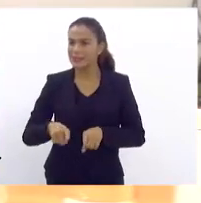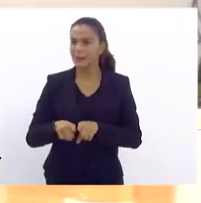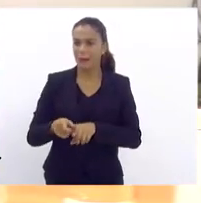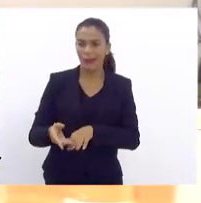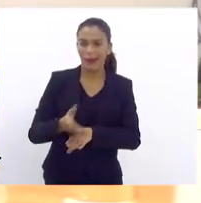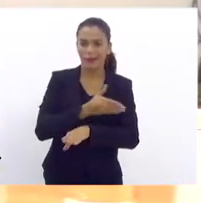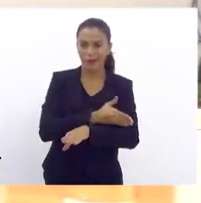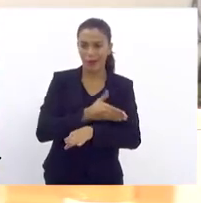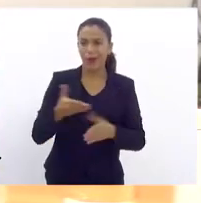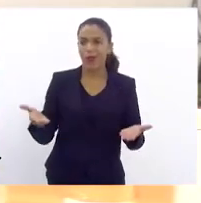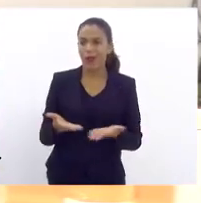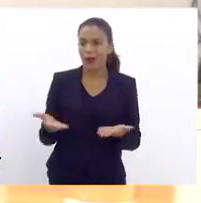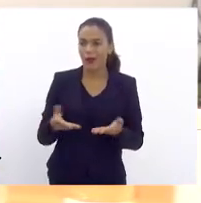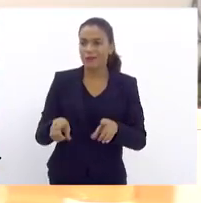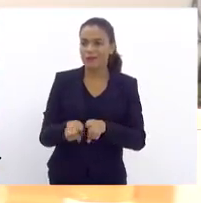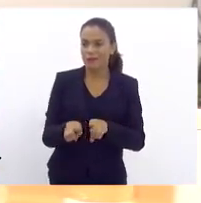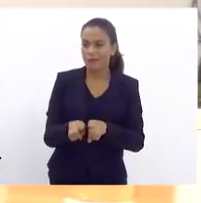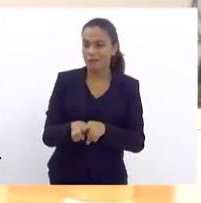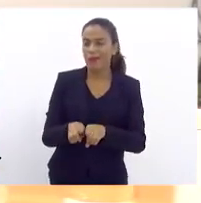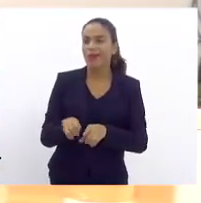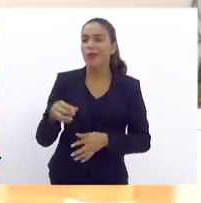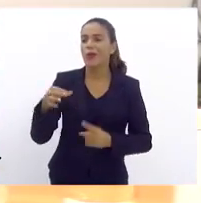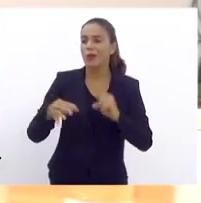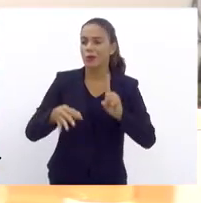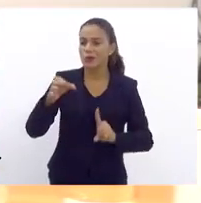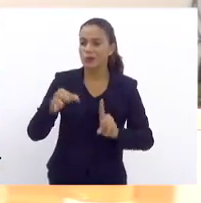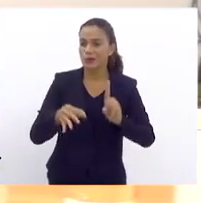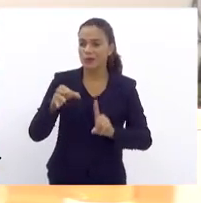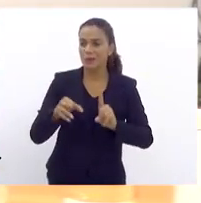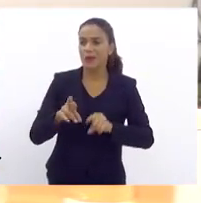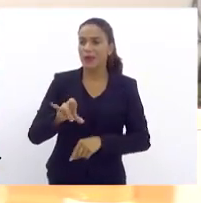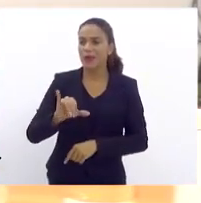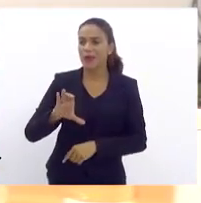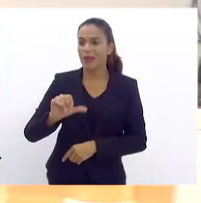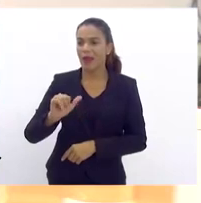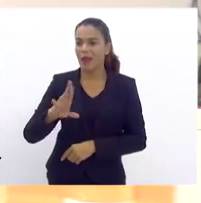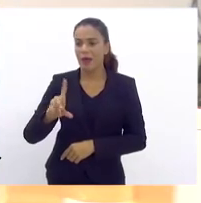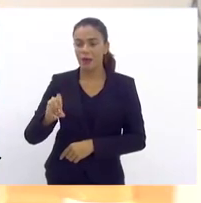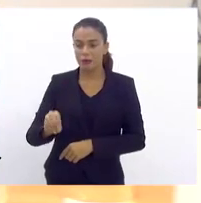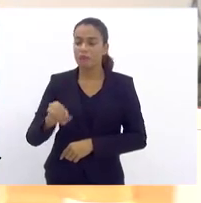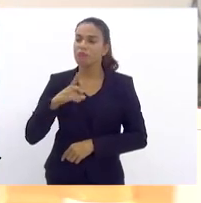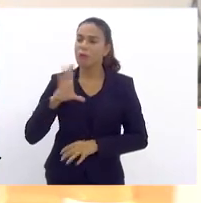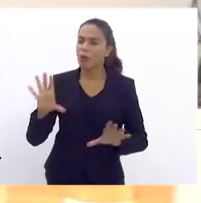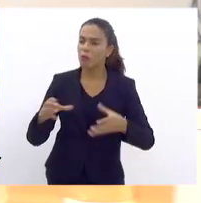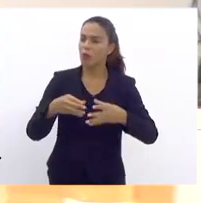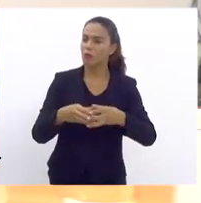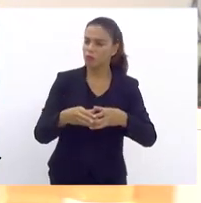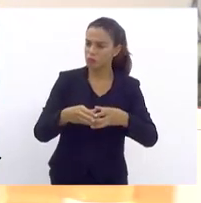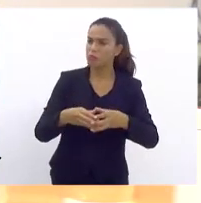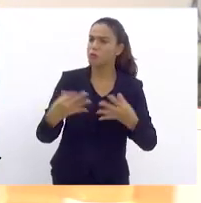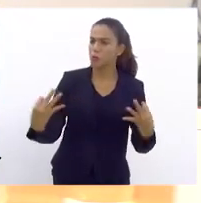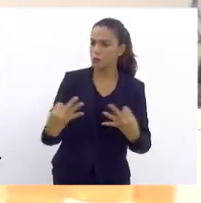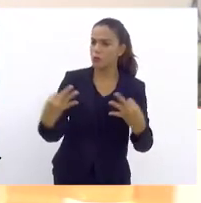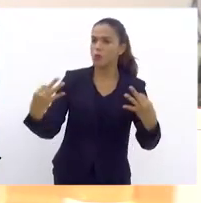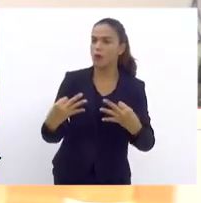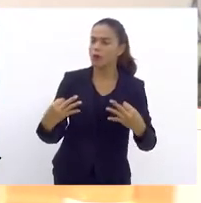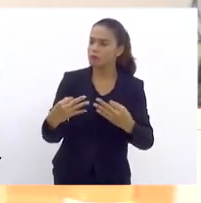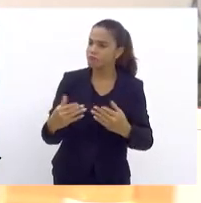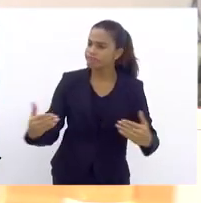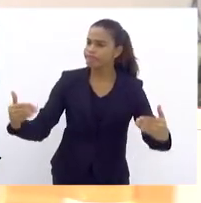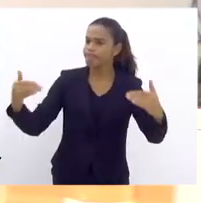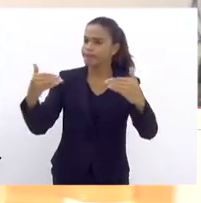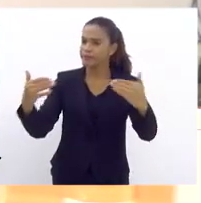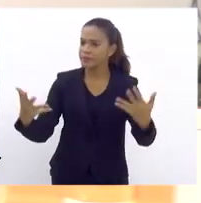anterior e o atual presidente Desembargador Ricardo Cardoso ele tem essa comissão na mais alta